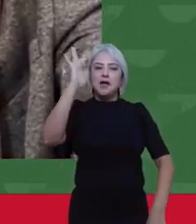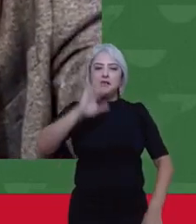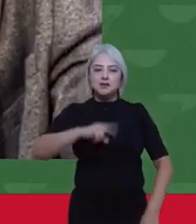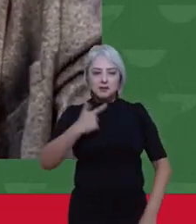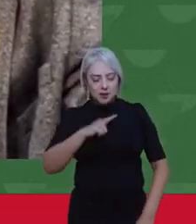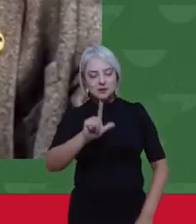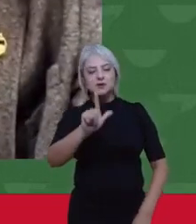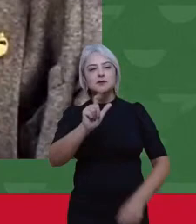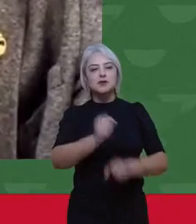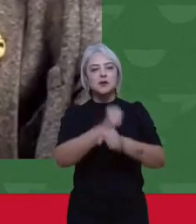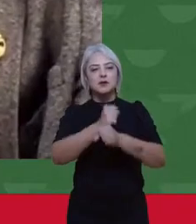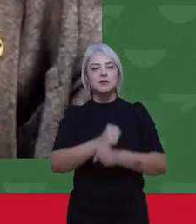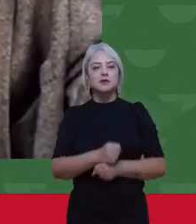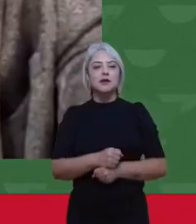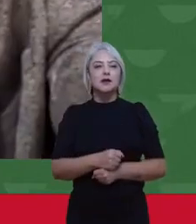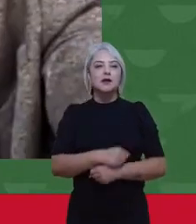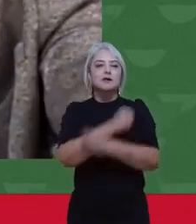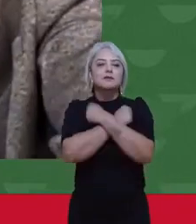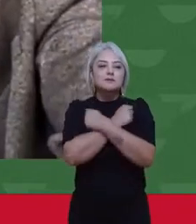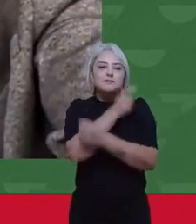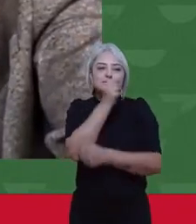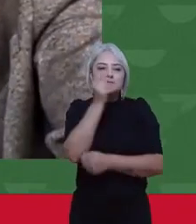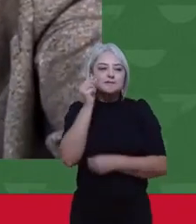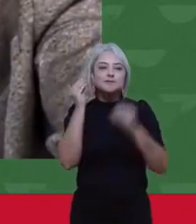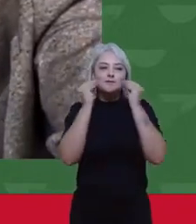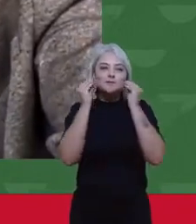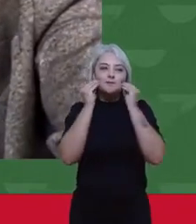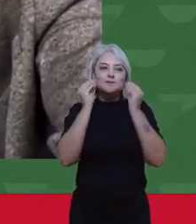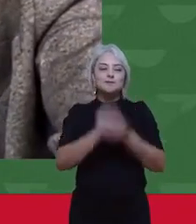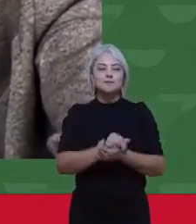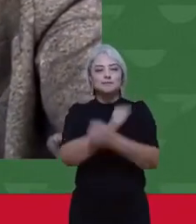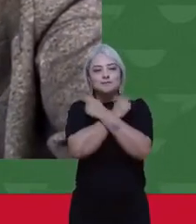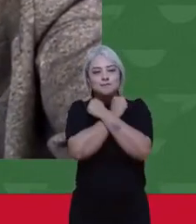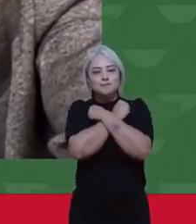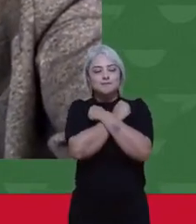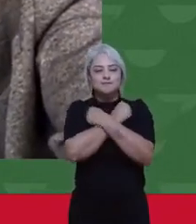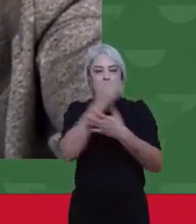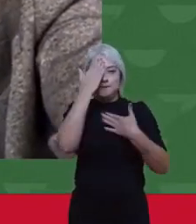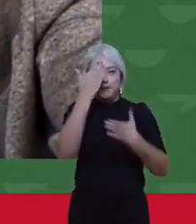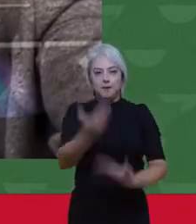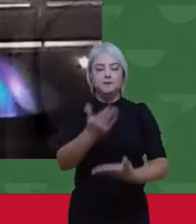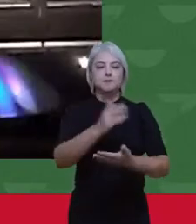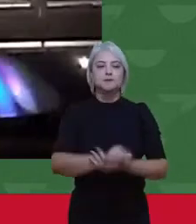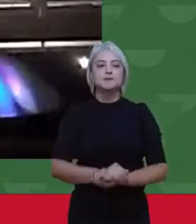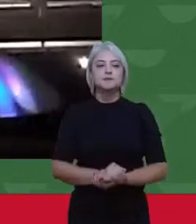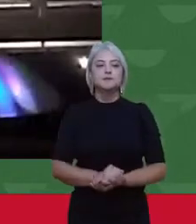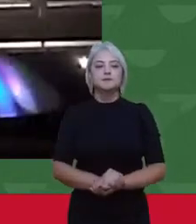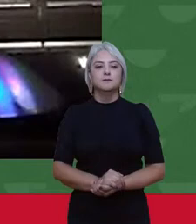reconstruir. Um abraço, Bom Gás. Obrigado. Abraço. Obrigadão.